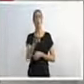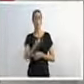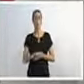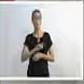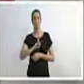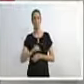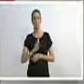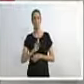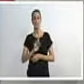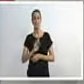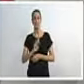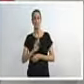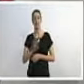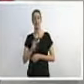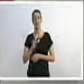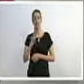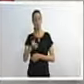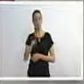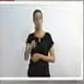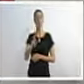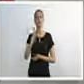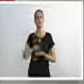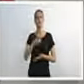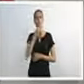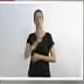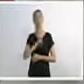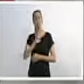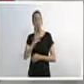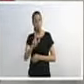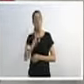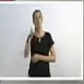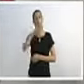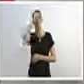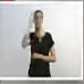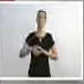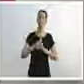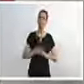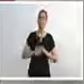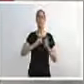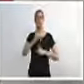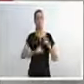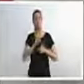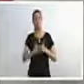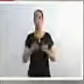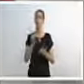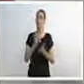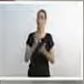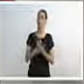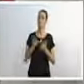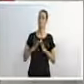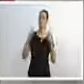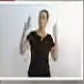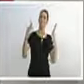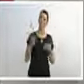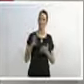bem representado o 10º batalhão com a vossa pessoa aqui. Meus parabéns pelo trabalho, pelo desempenho e sempre uma pessoa brilhante, espetacular como você é.